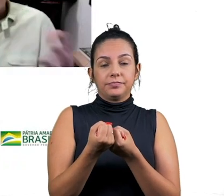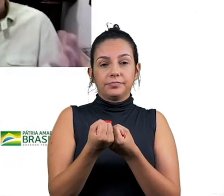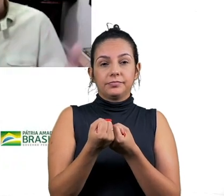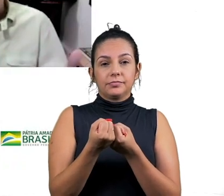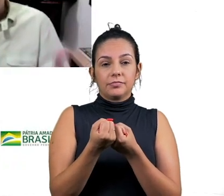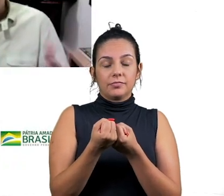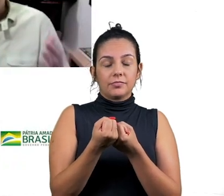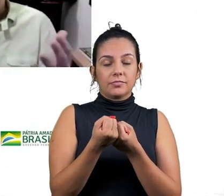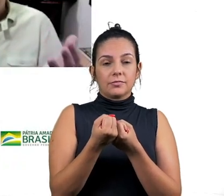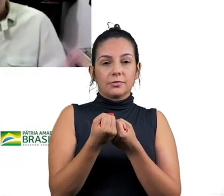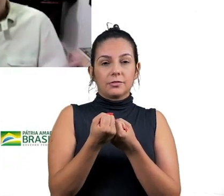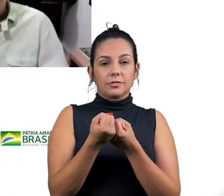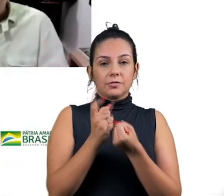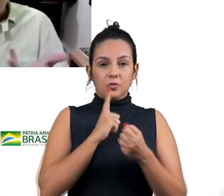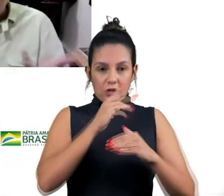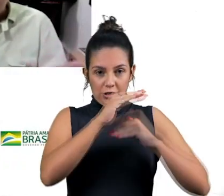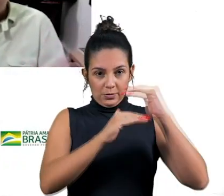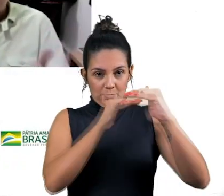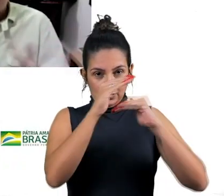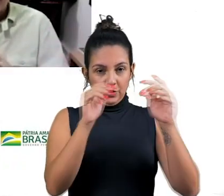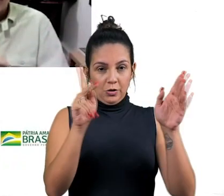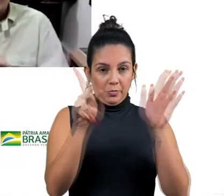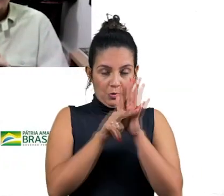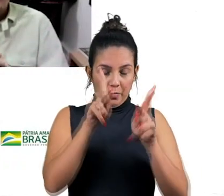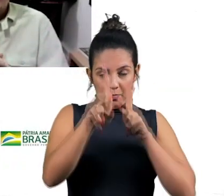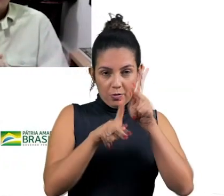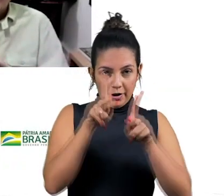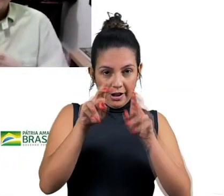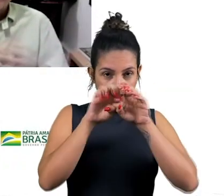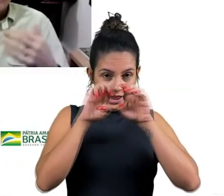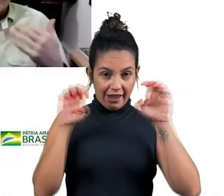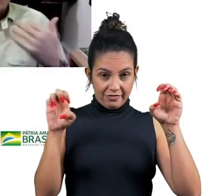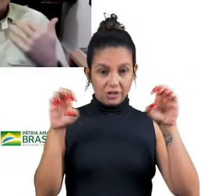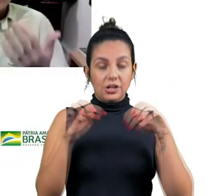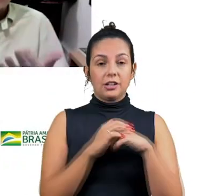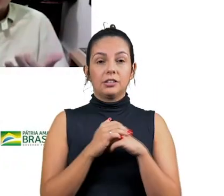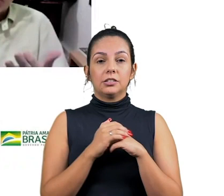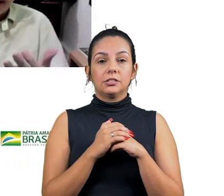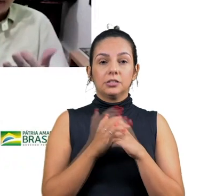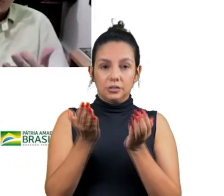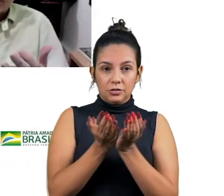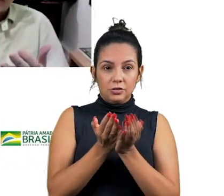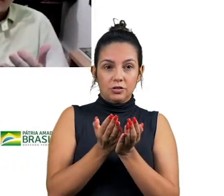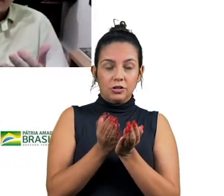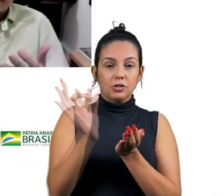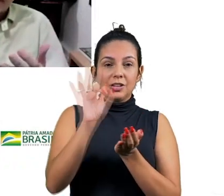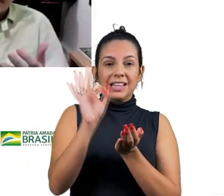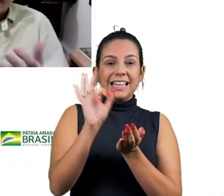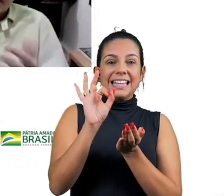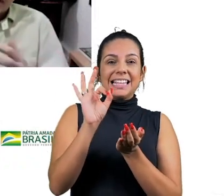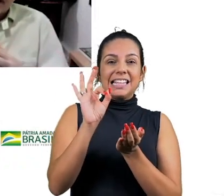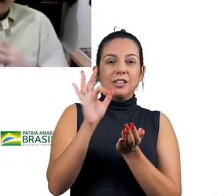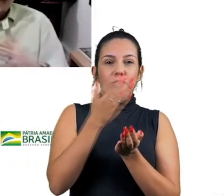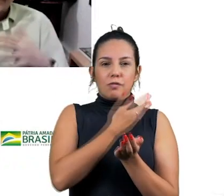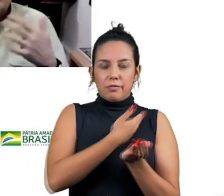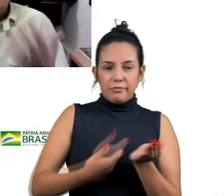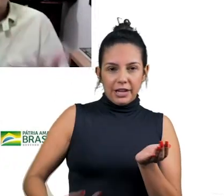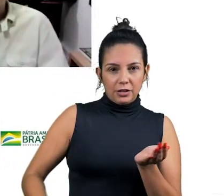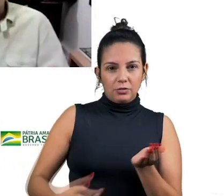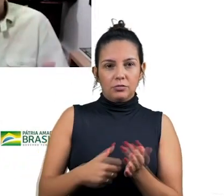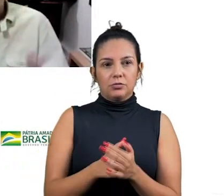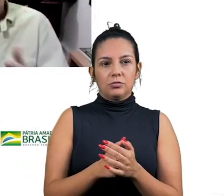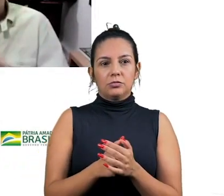e aí, quer dizer, você tem o crescimento da própria população evangélica, é que a ausência do Estado,